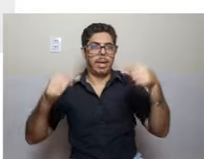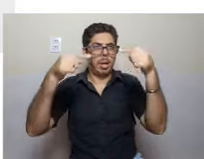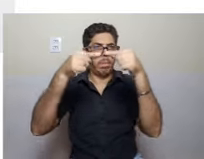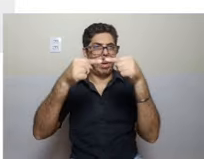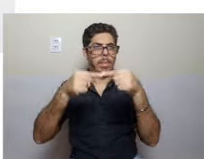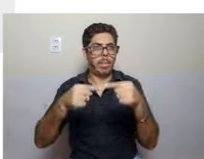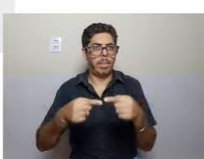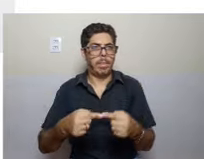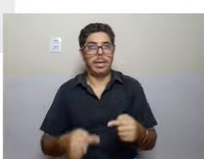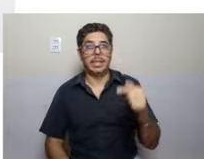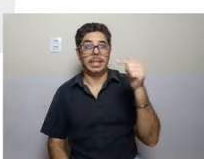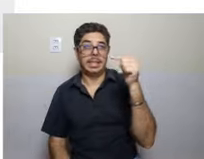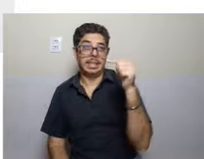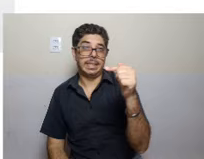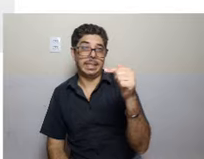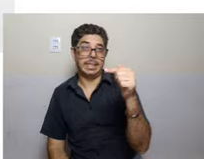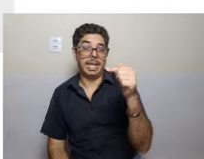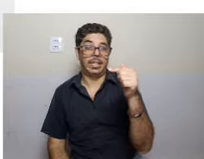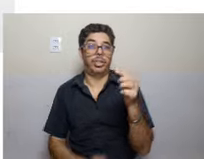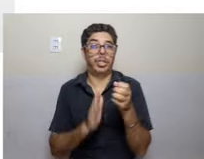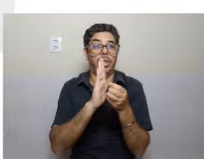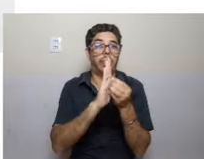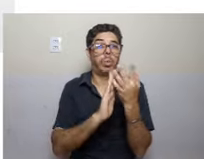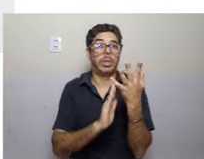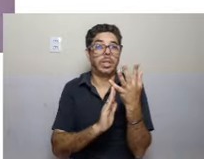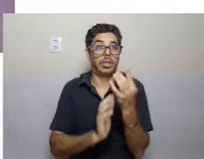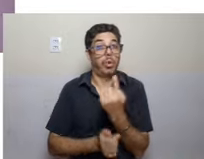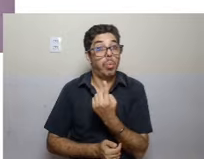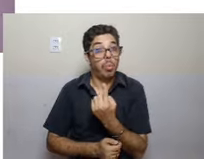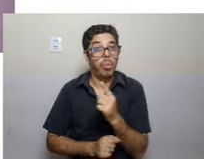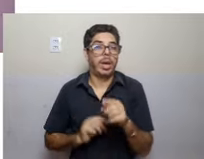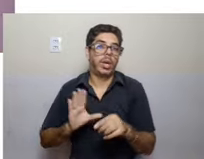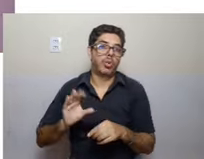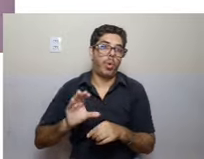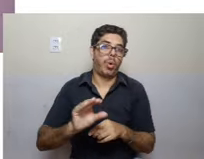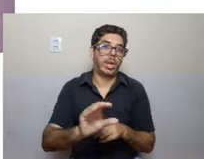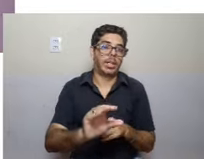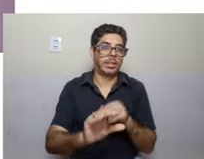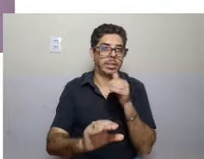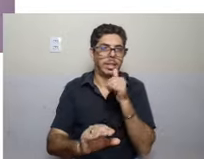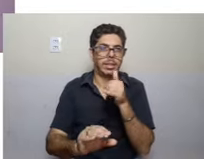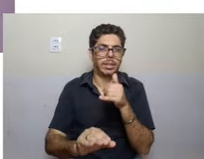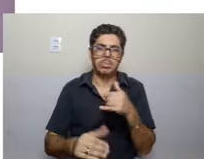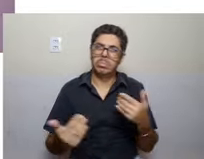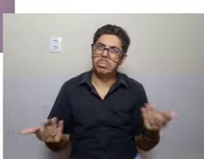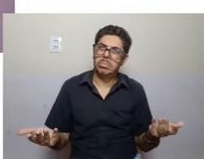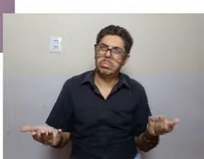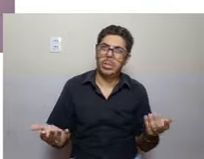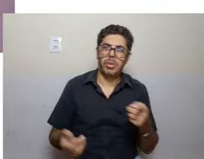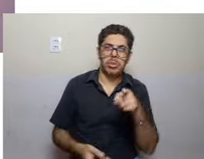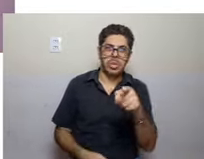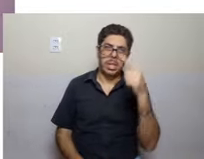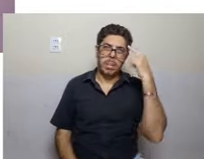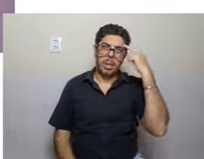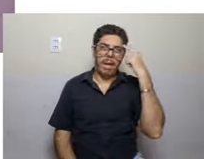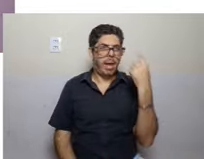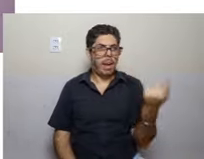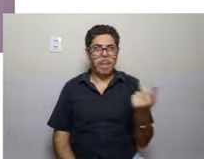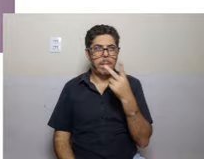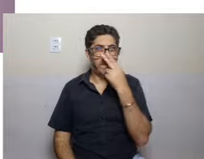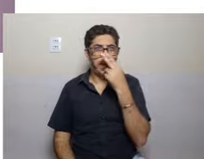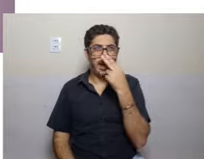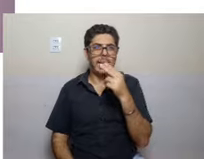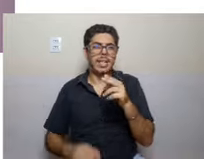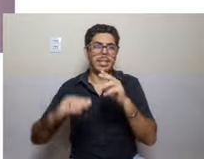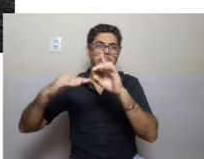7 quantidades fundamentais. Uma delas é a corrente elétrica. Mas você pode argumentar que isso parece mais uma unidade derivada e não